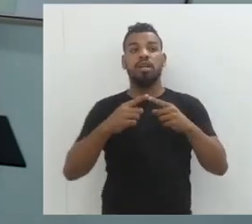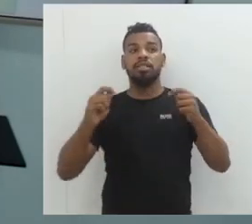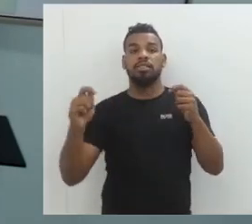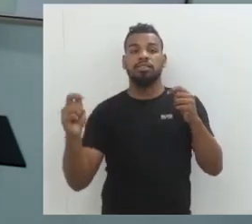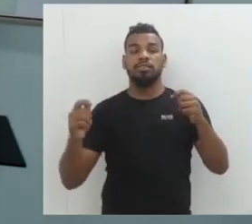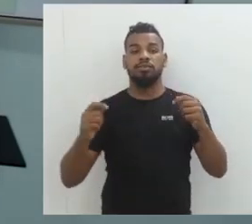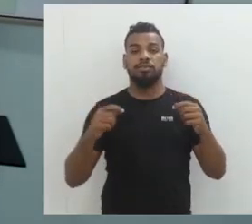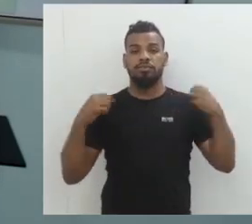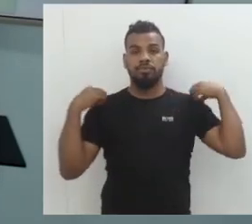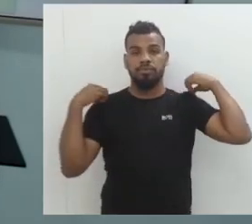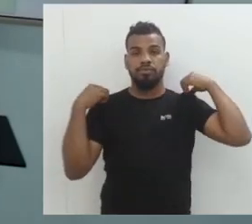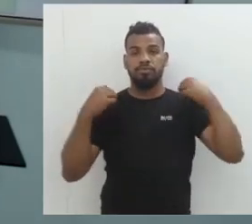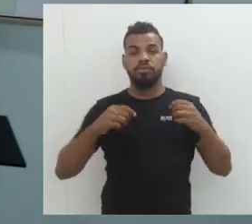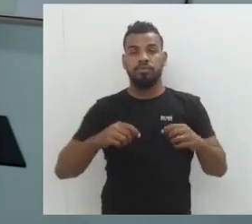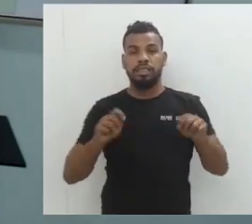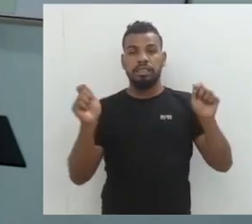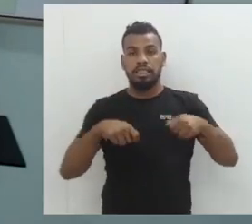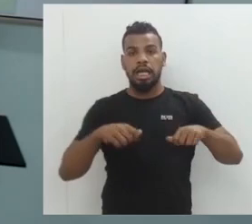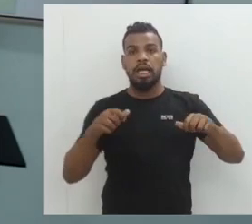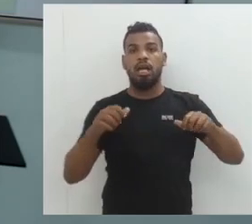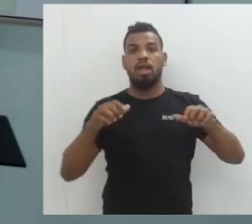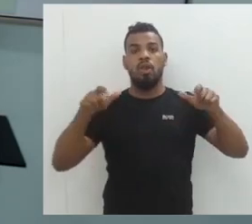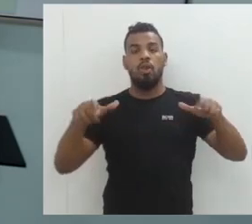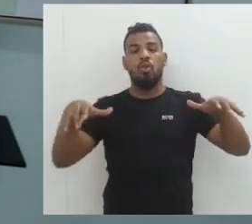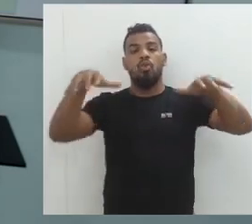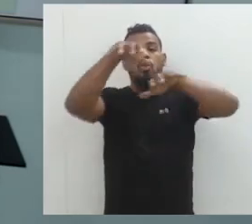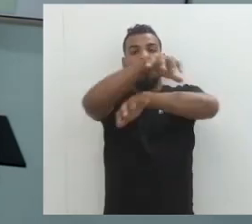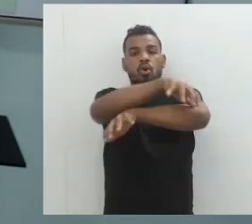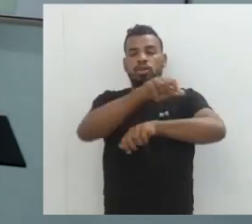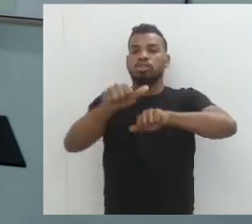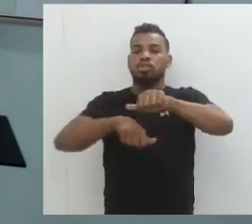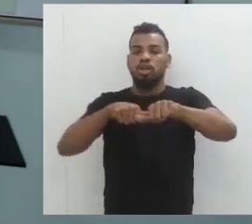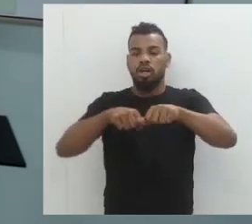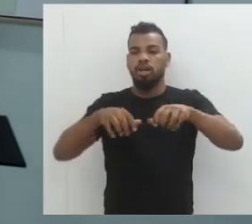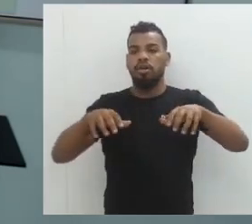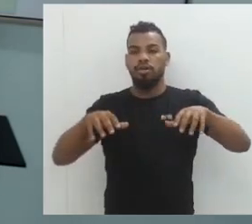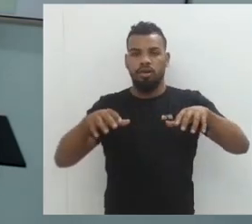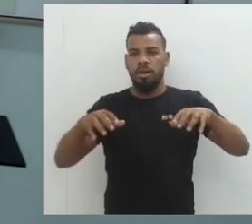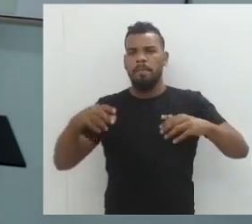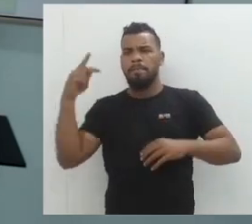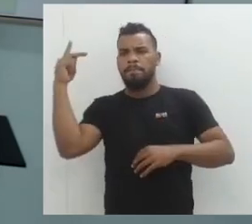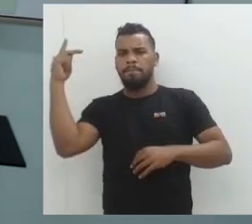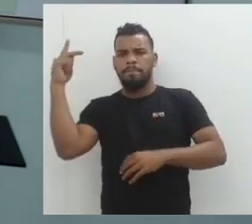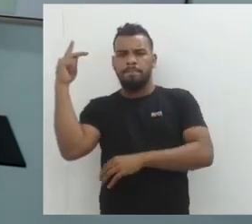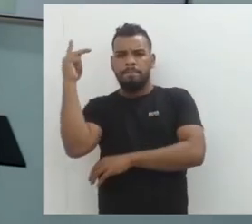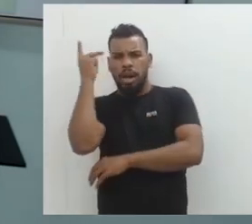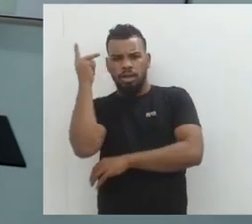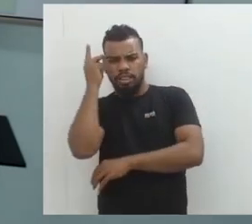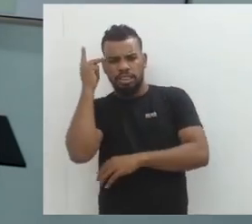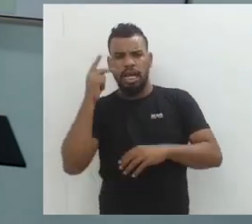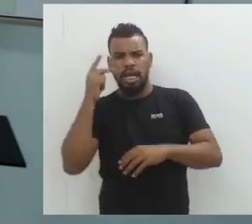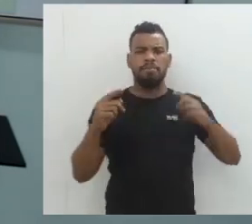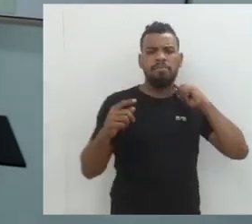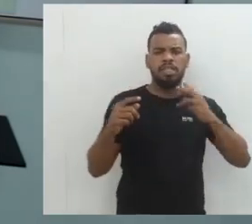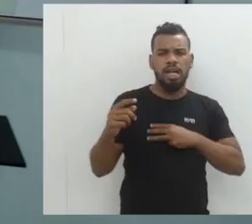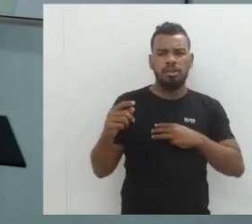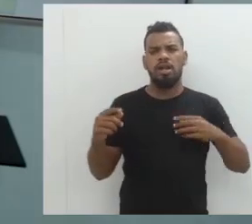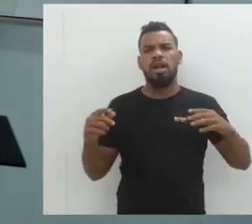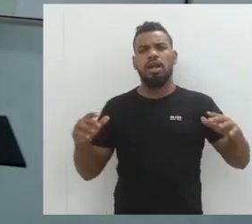trocar de lugar com essas oligarquias paulistas e mineiras e